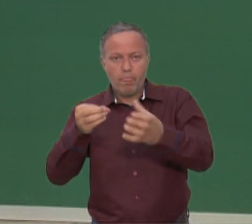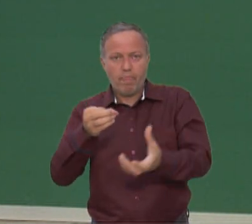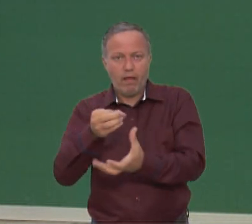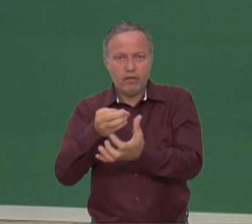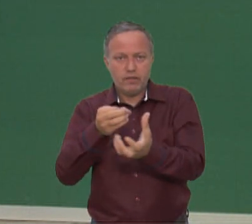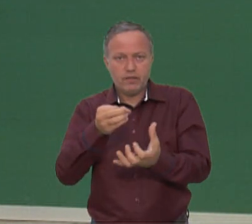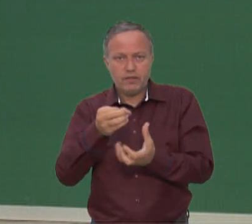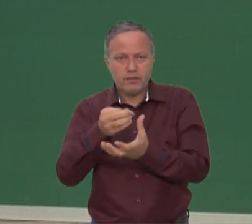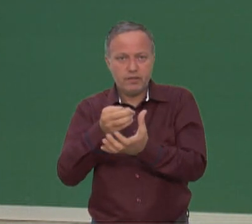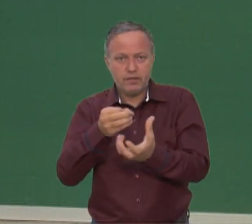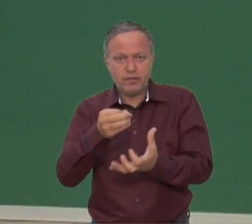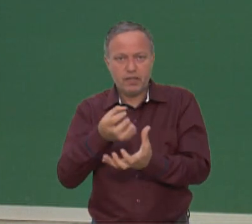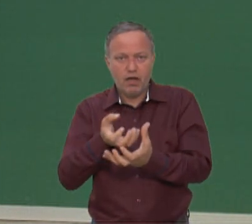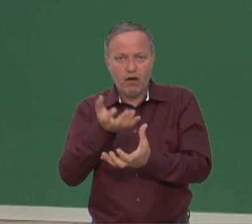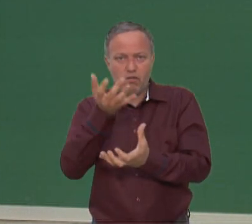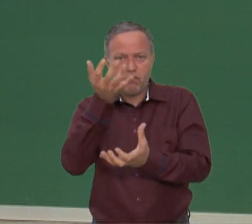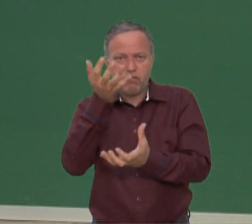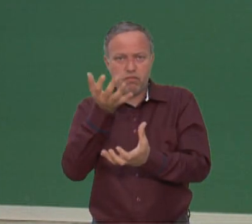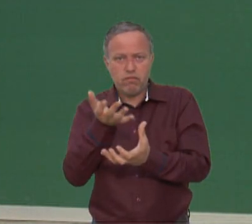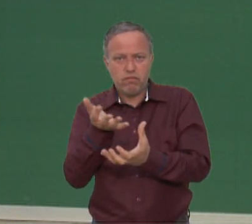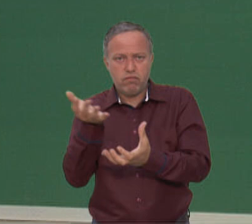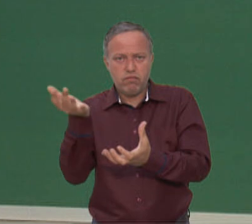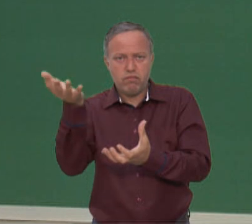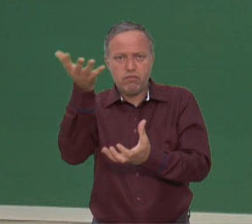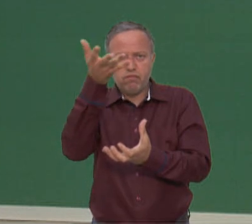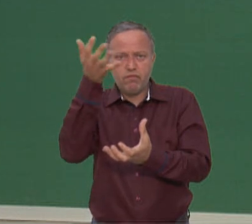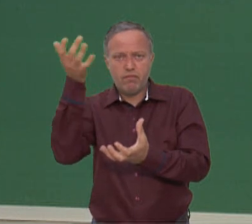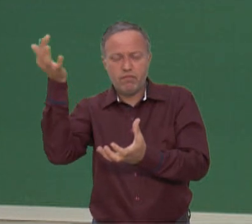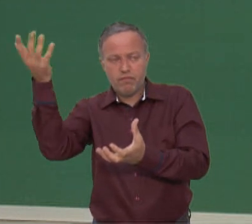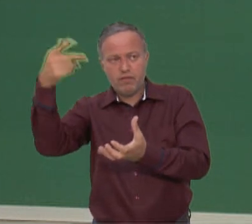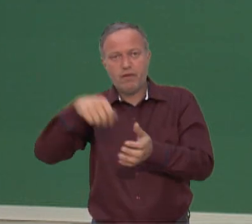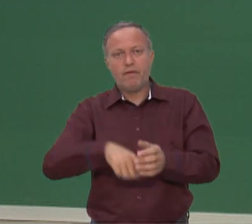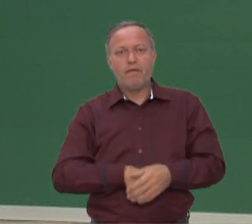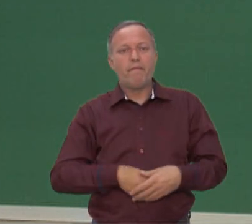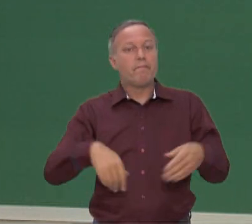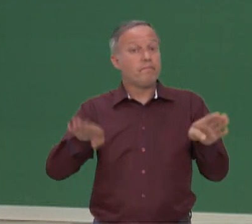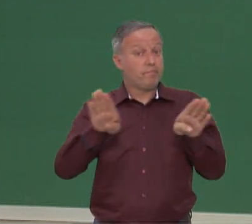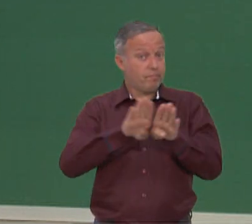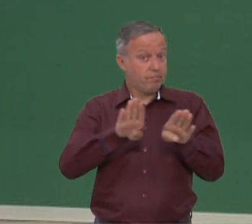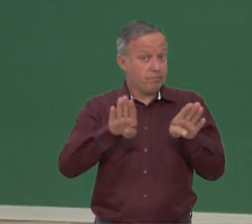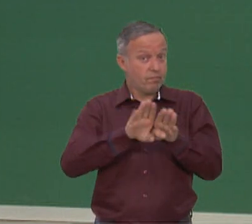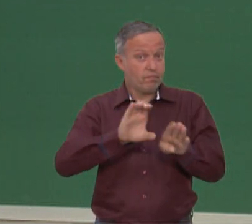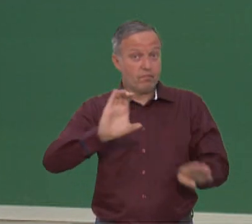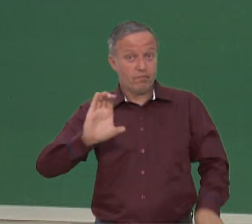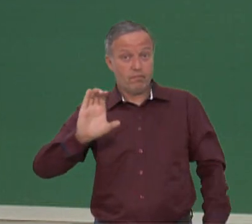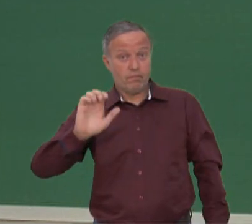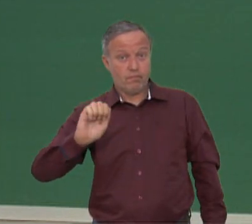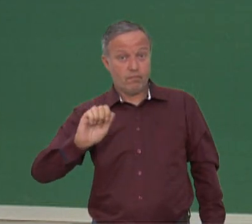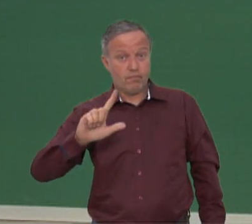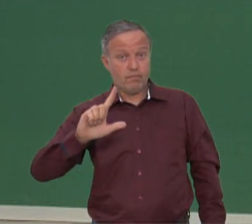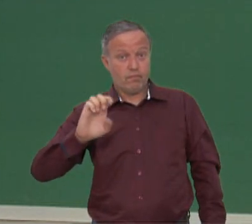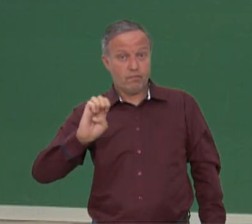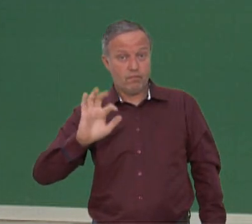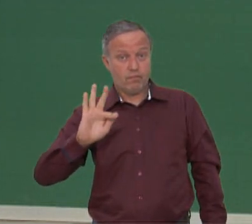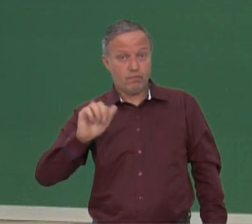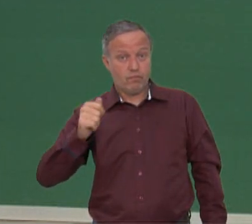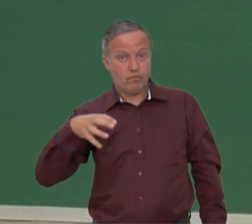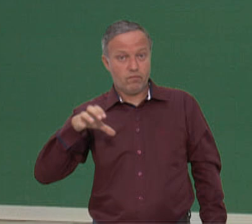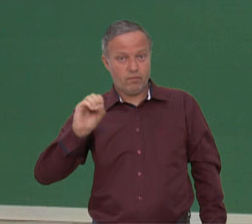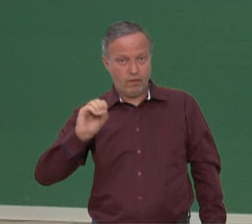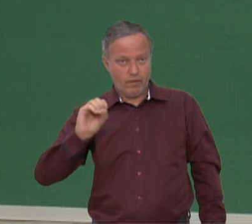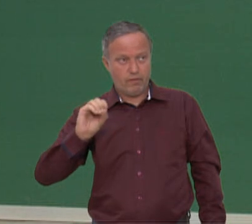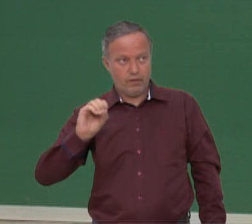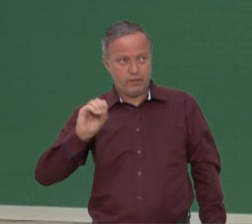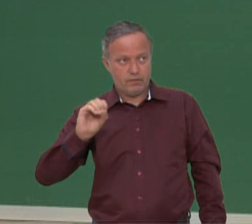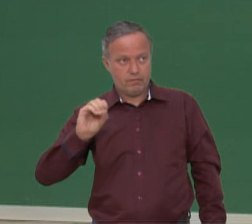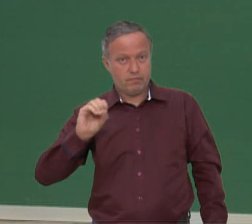calefação, aonde você vai ter que essa mudança de maneira instantânea. E aí você vai ter de maneira bem brusca essa variação. Um